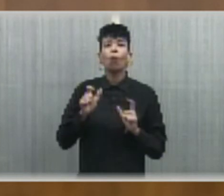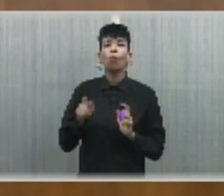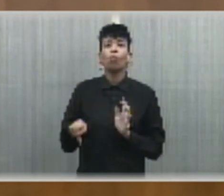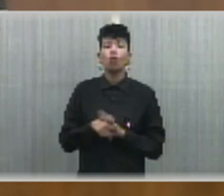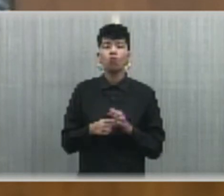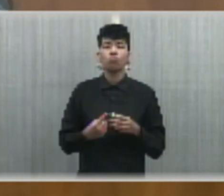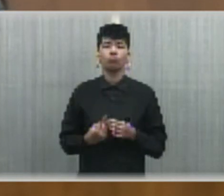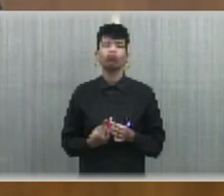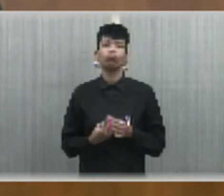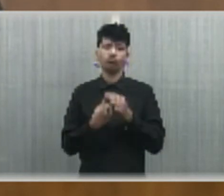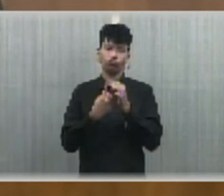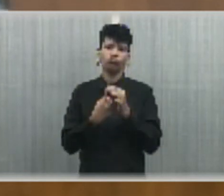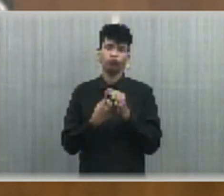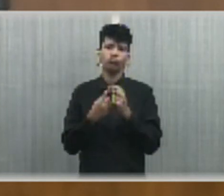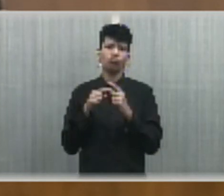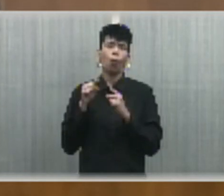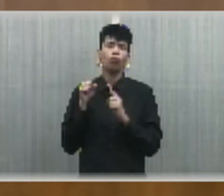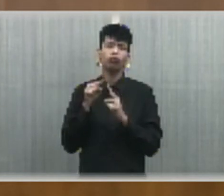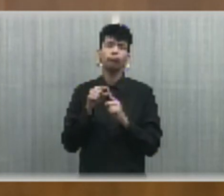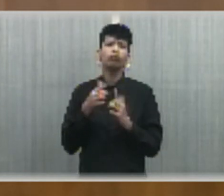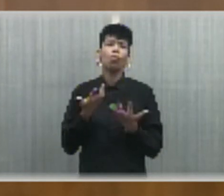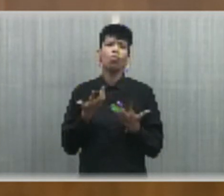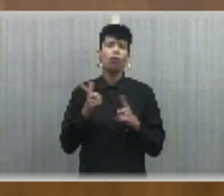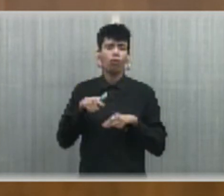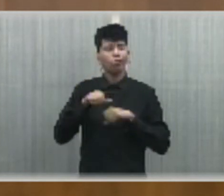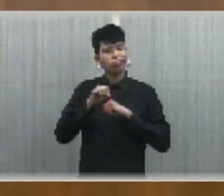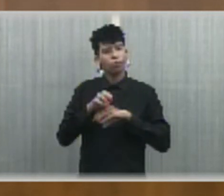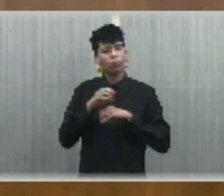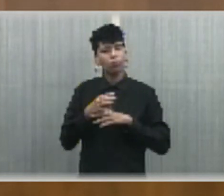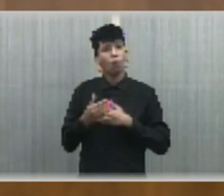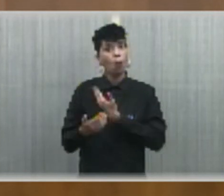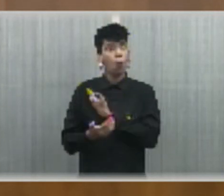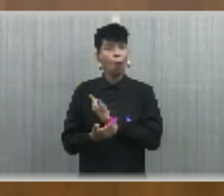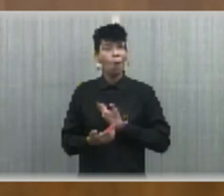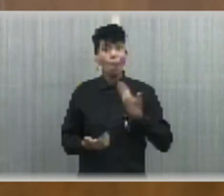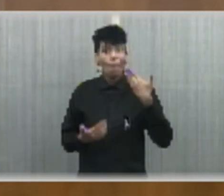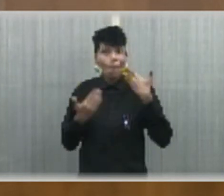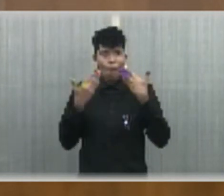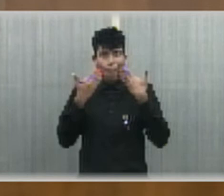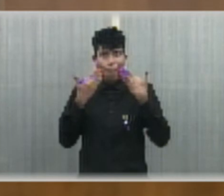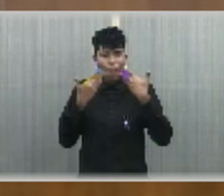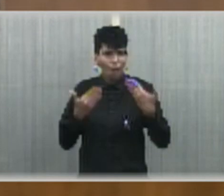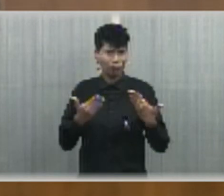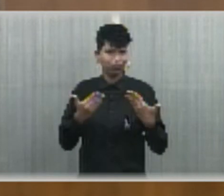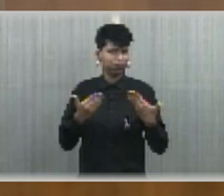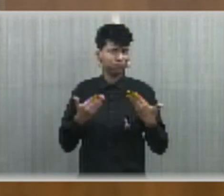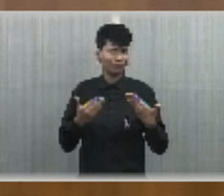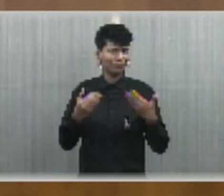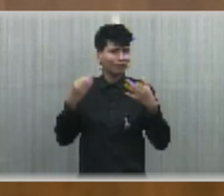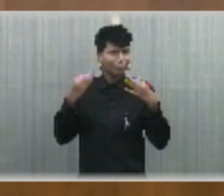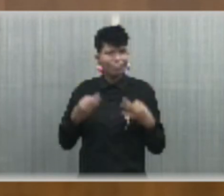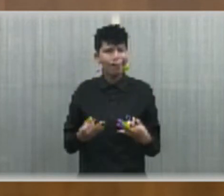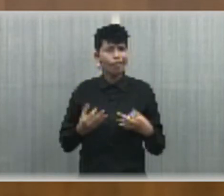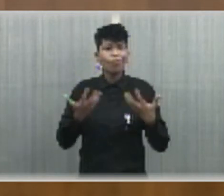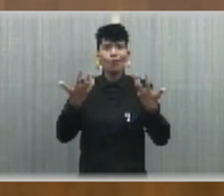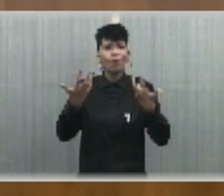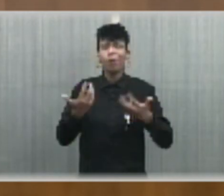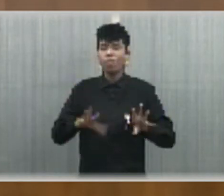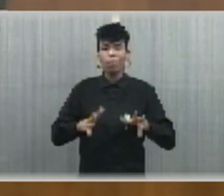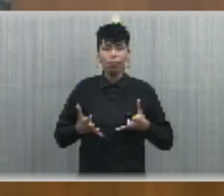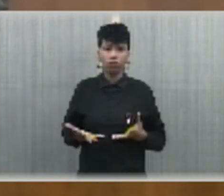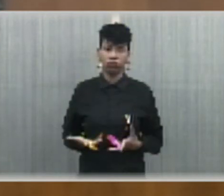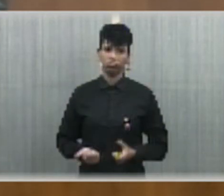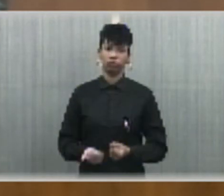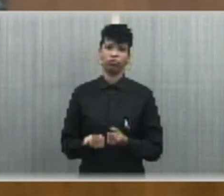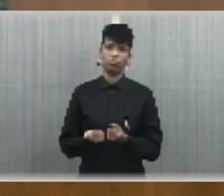exclusivamente com a educação. E o governo dá demonstrações claras que não quer gastar com a